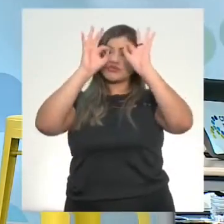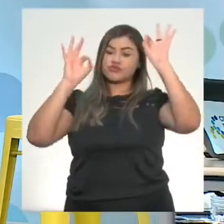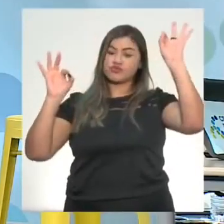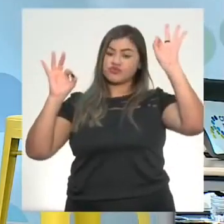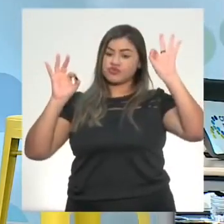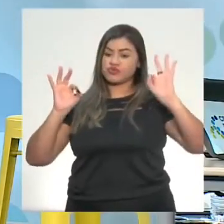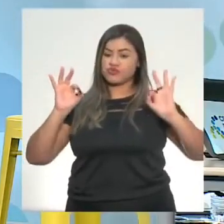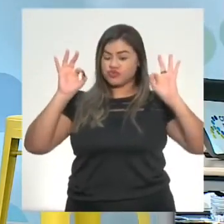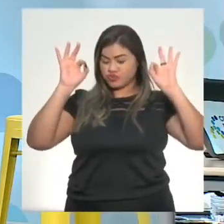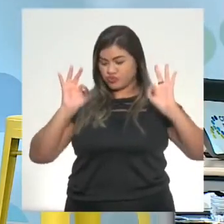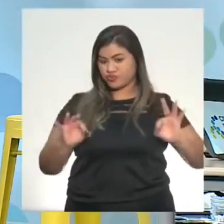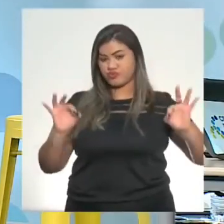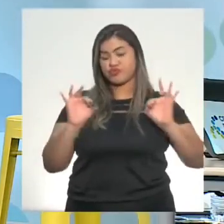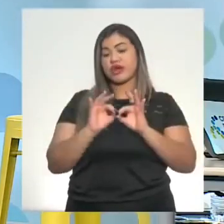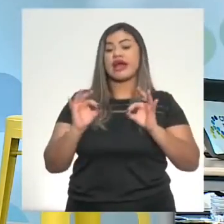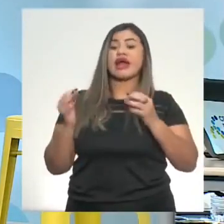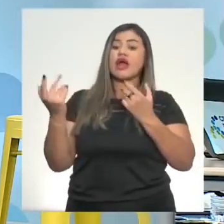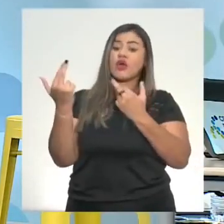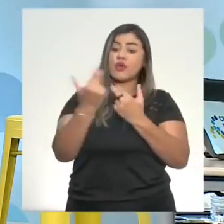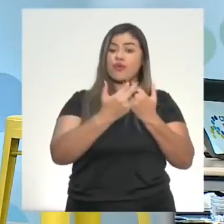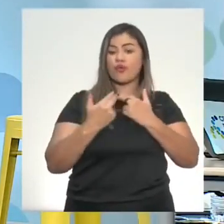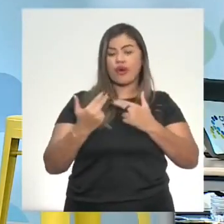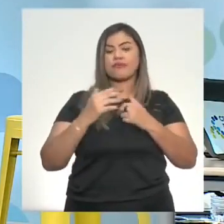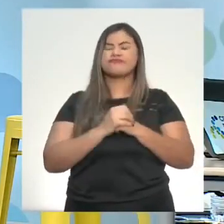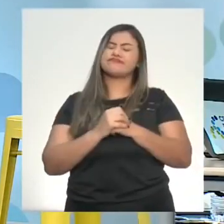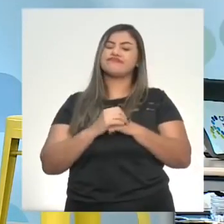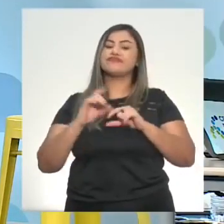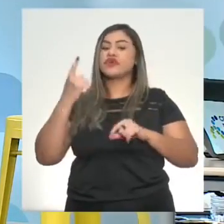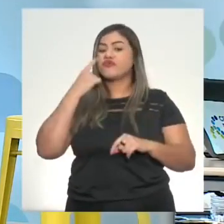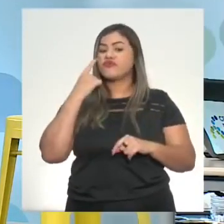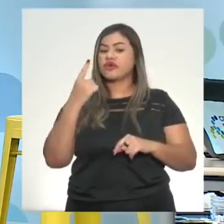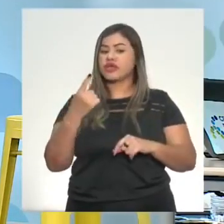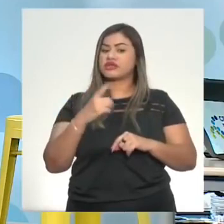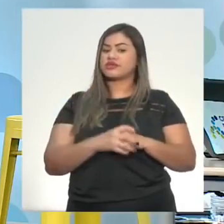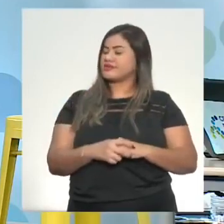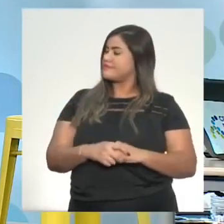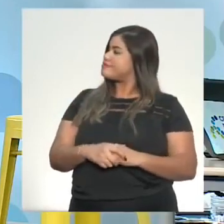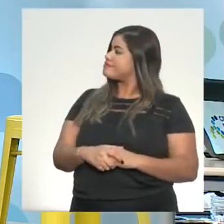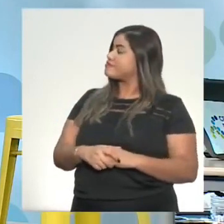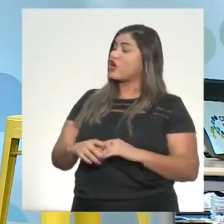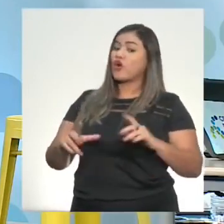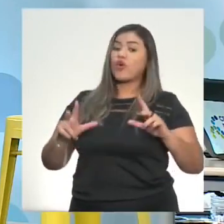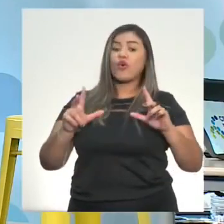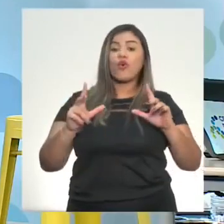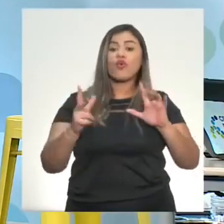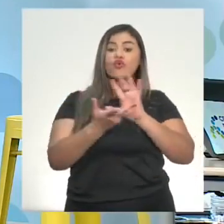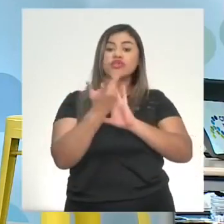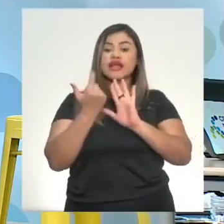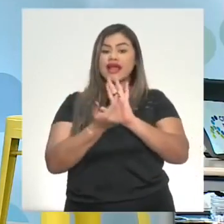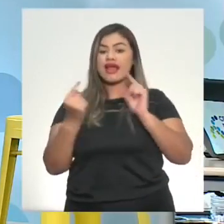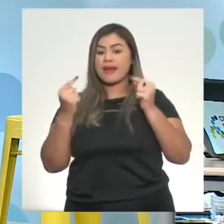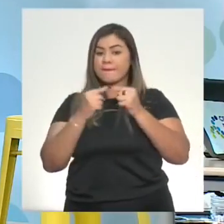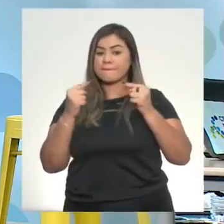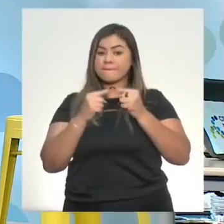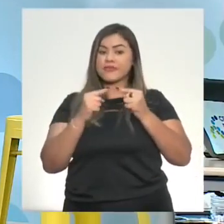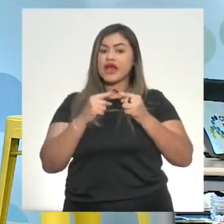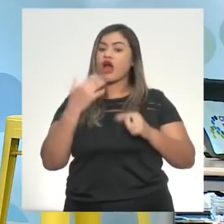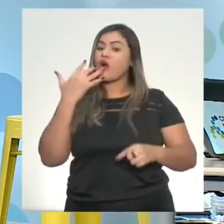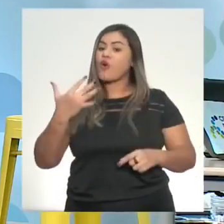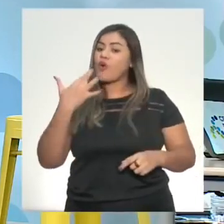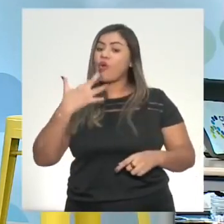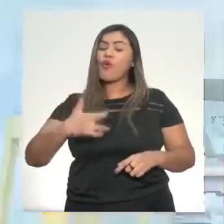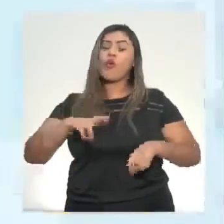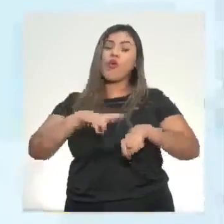ser proporcionais. Então, observe que eu coloquei os lados correspondentes com a cor